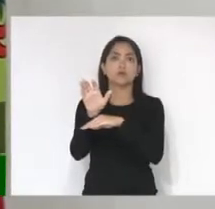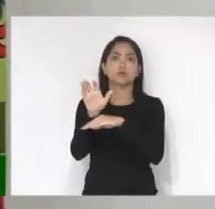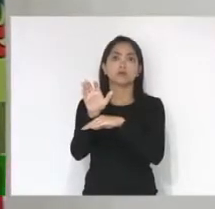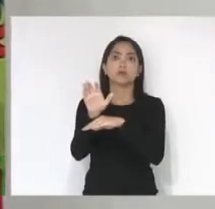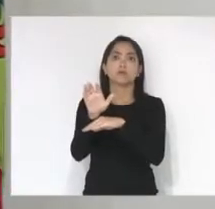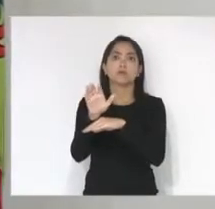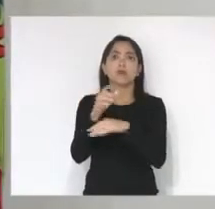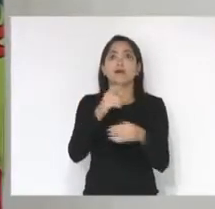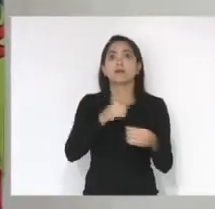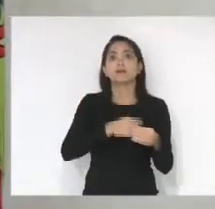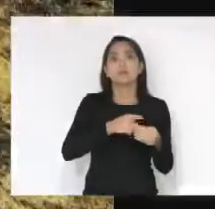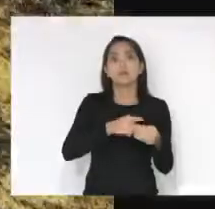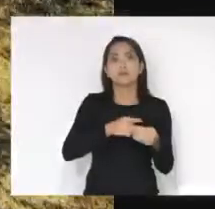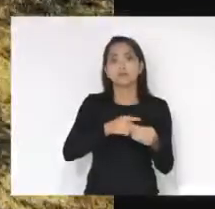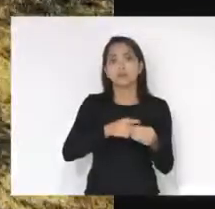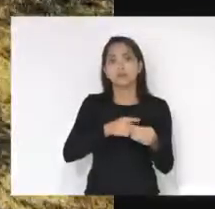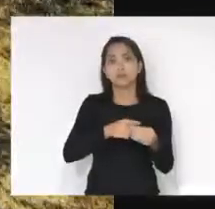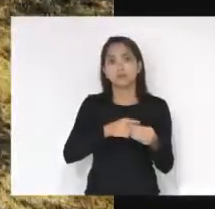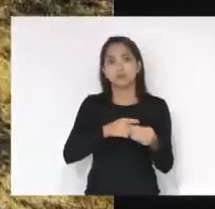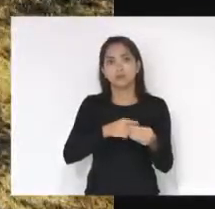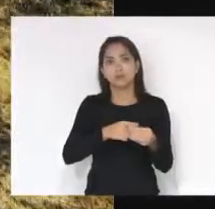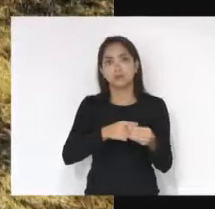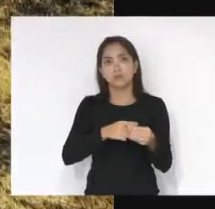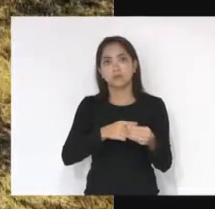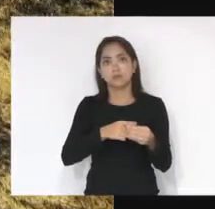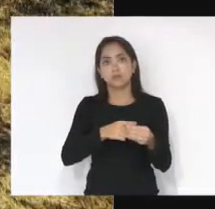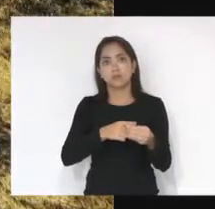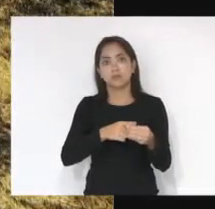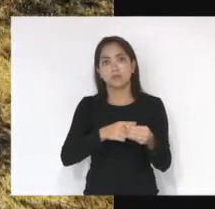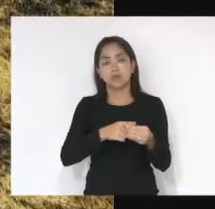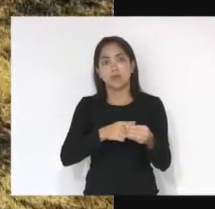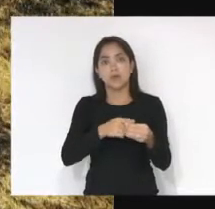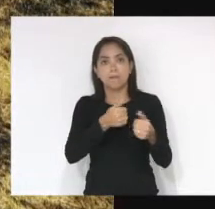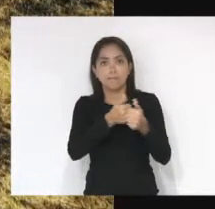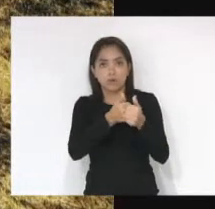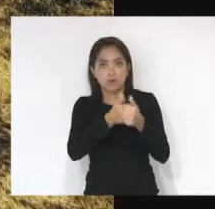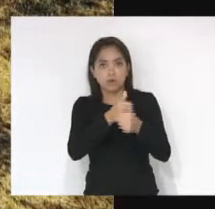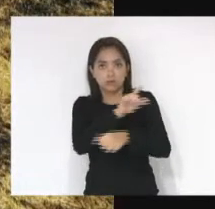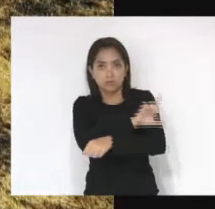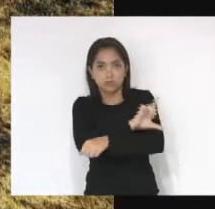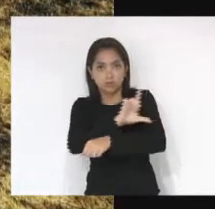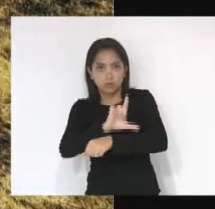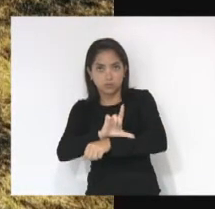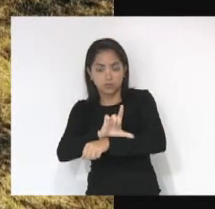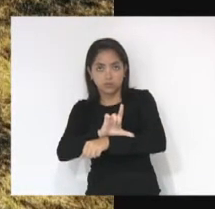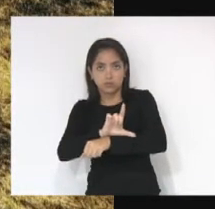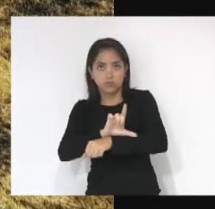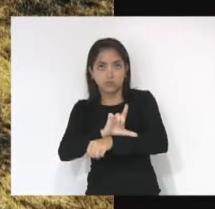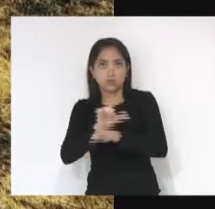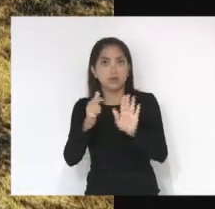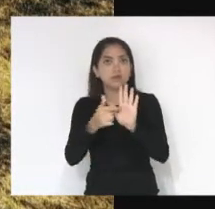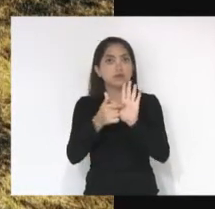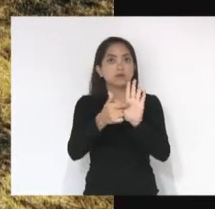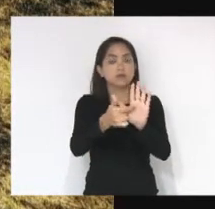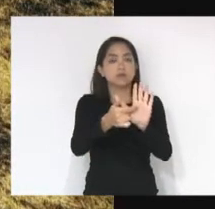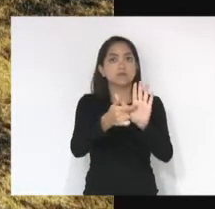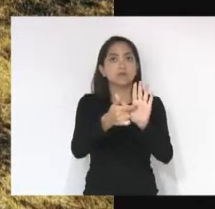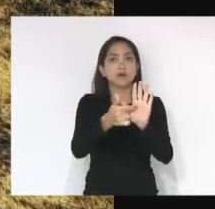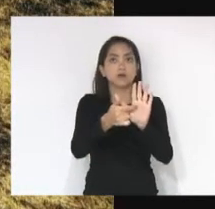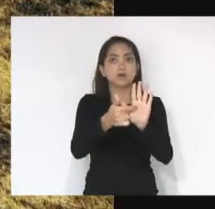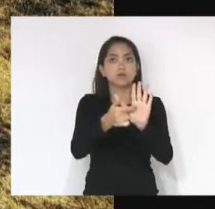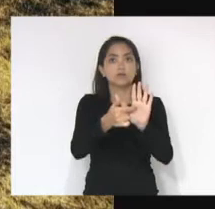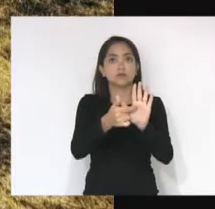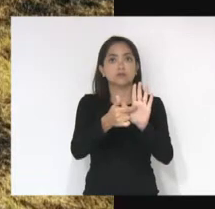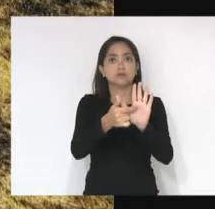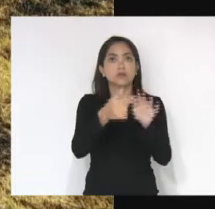disponibilizada é no município de Painel, ao lado do município de Lages. Olha só essa imagem. Essa imagem deveria ser